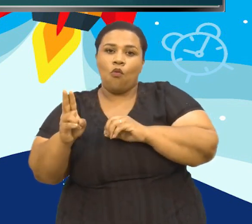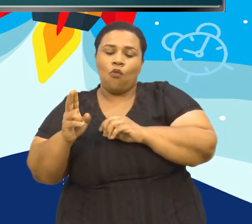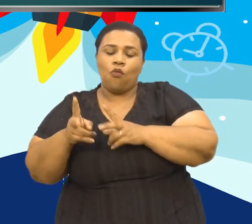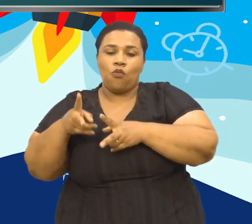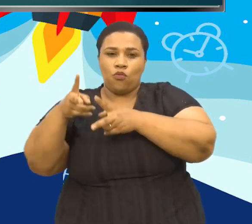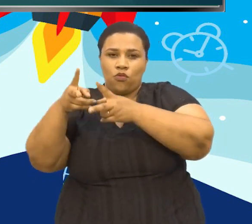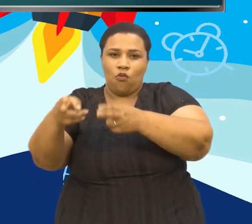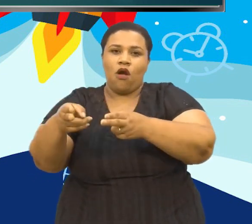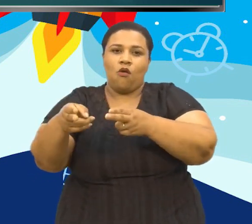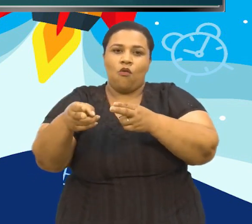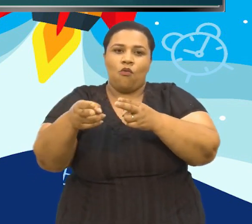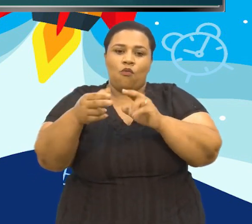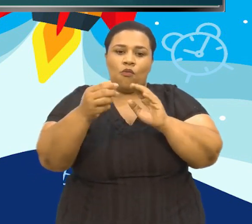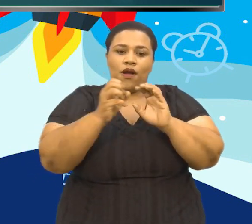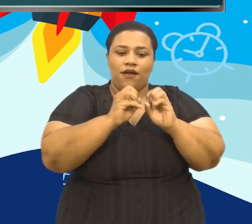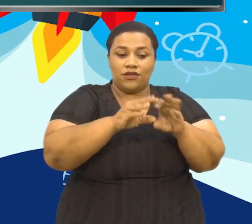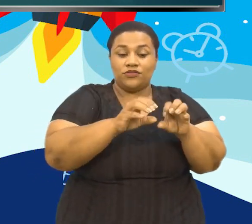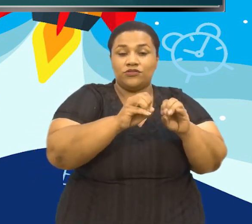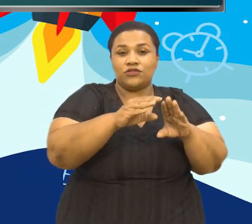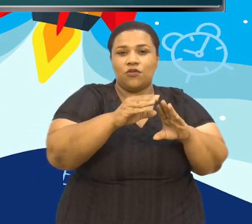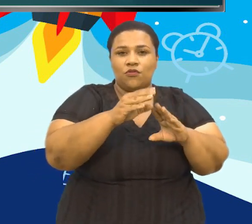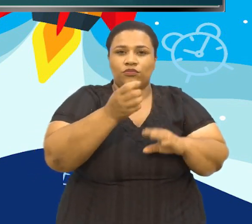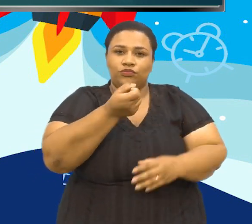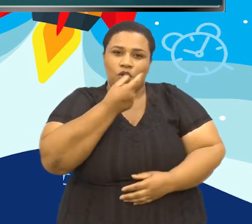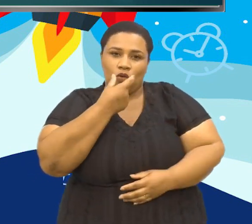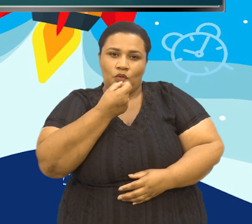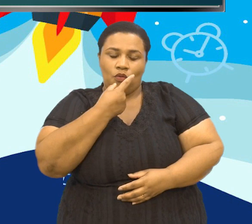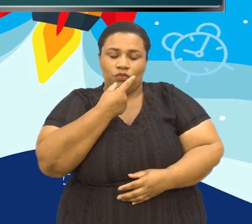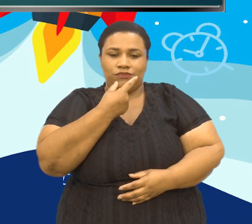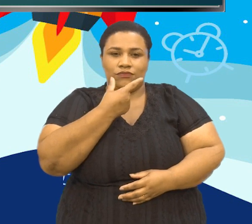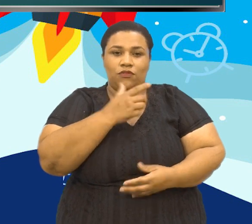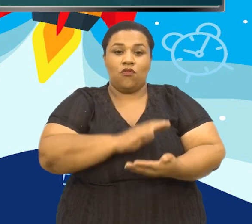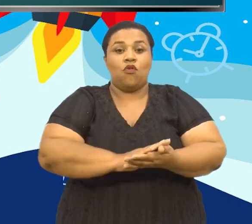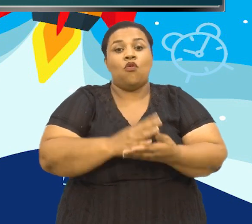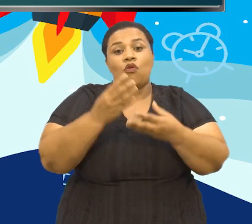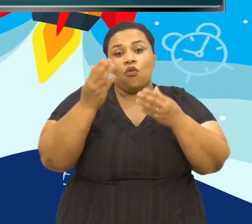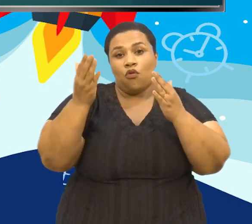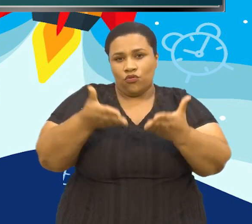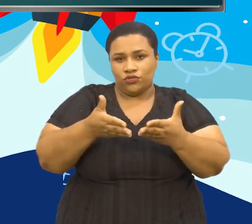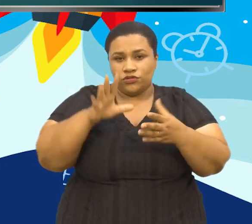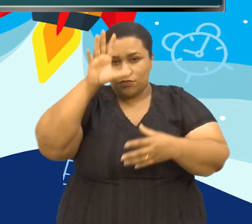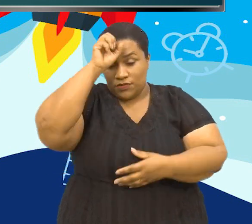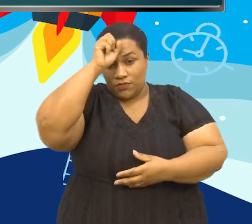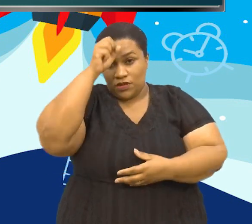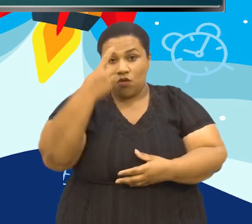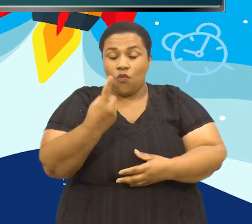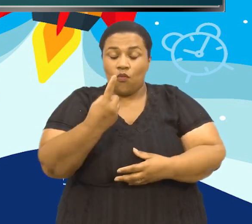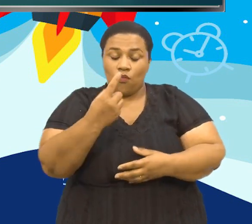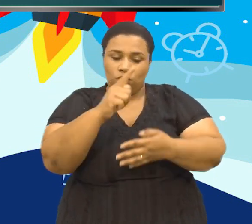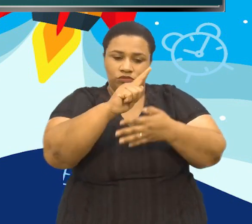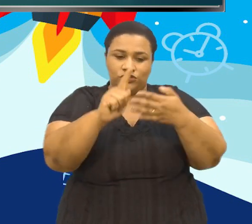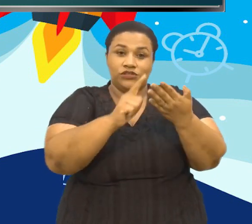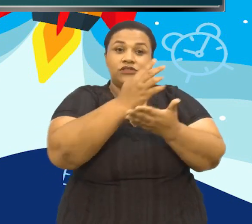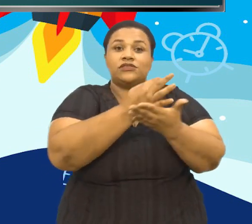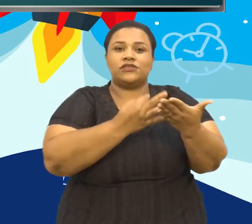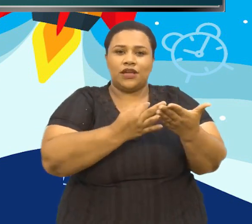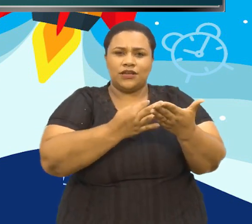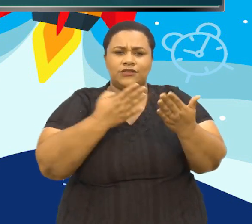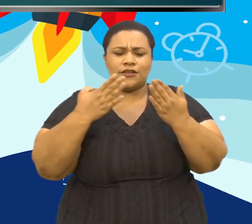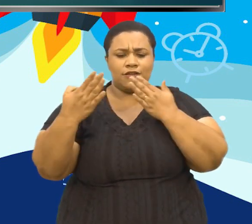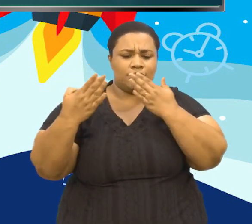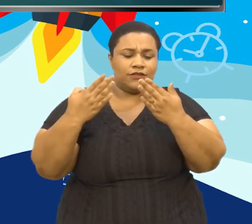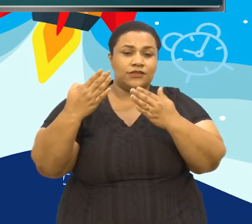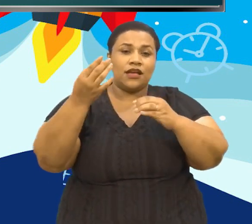remédio? Não, né? Então hoje nós vamos aprender em específico um único gênero textual e analisar as suas